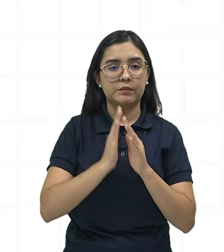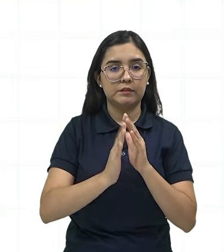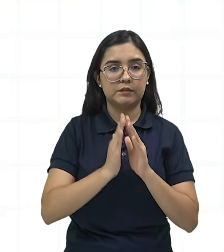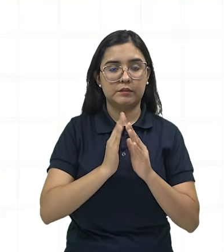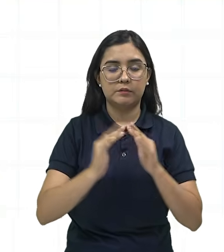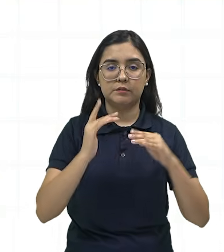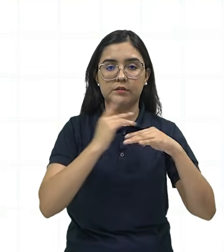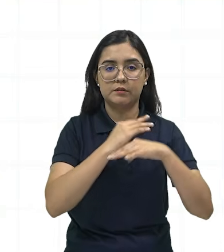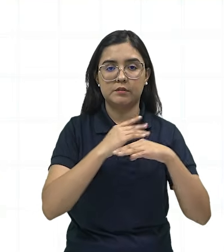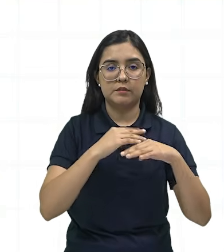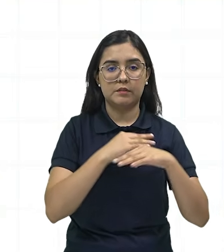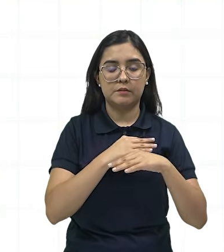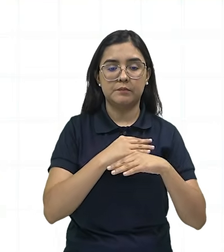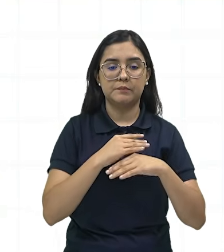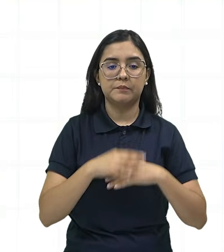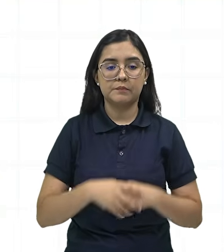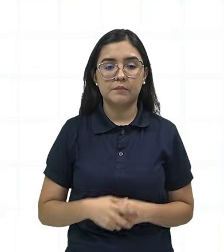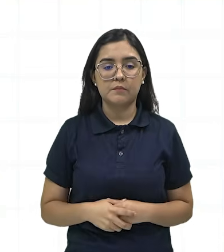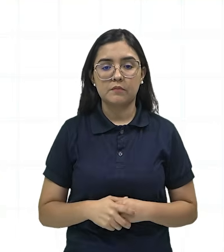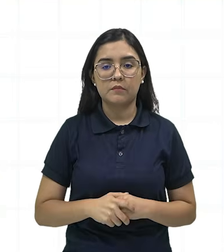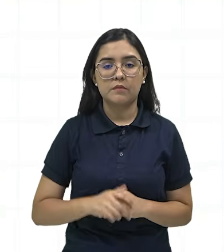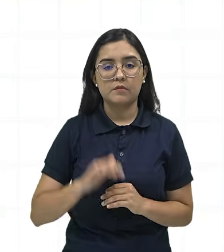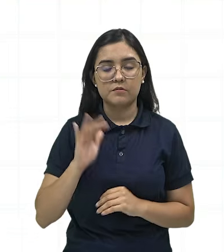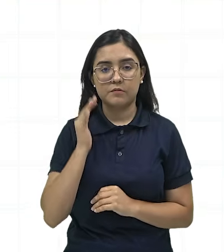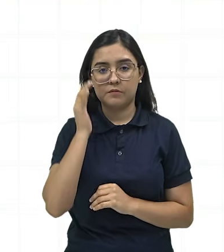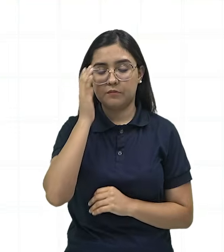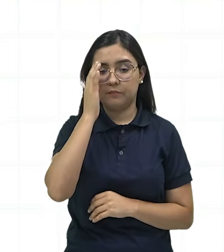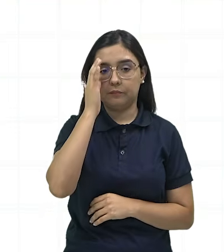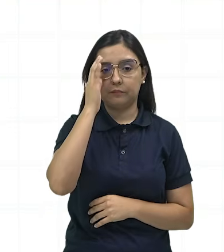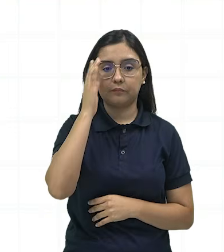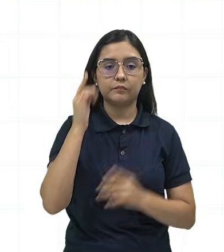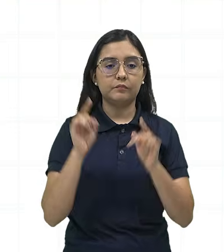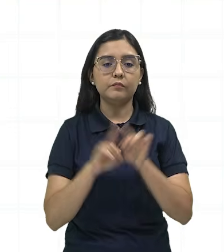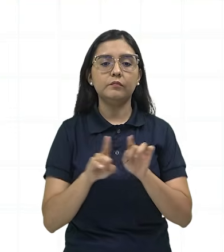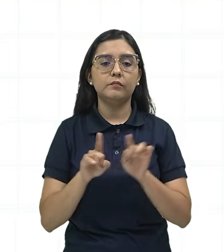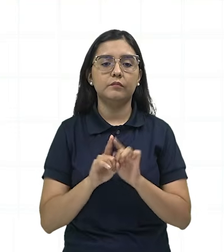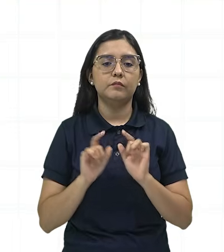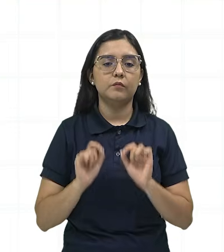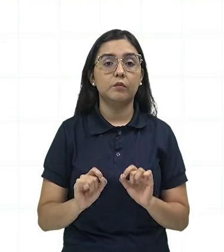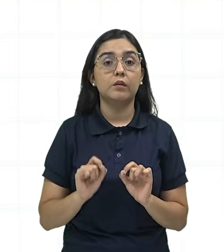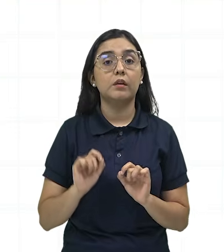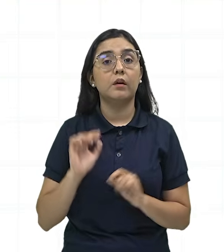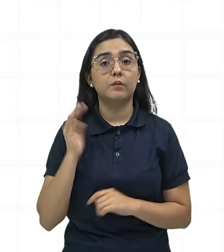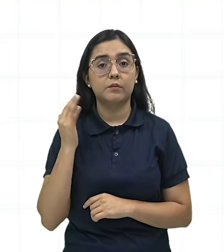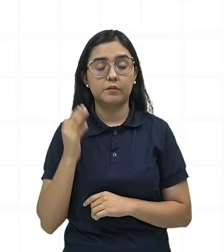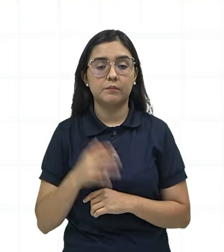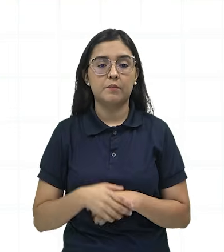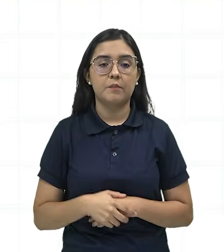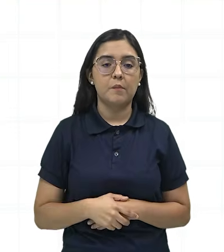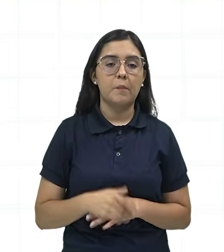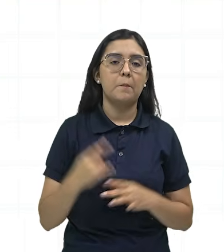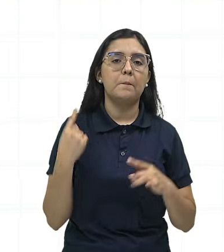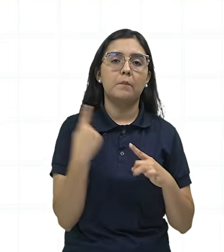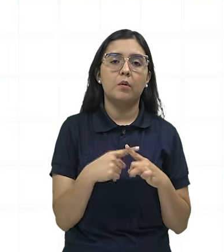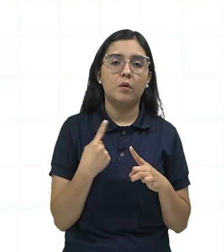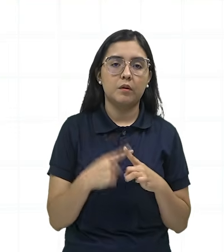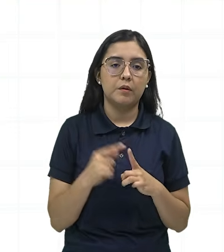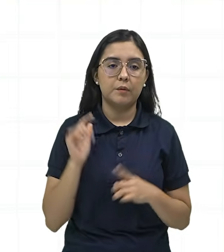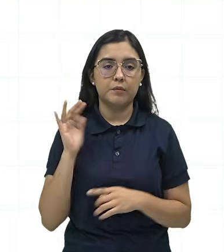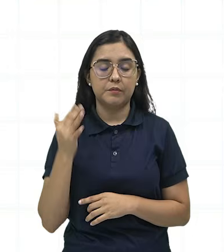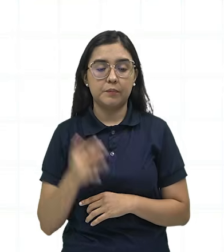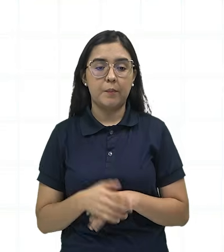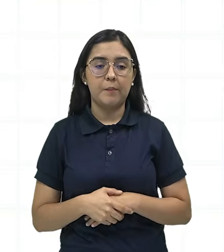o local, né, onde aconteceu o fato, qual foi o fato, por que aconteceu o